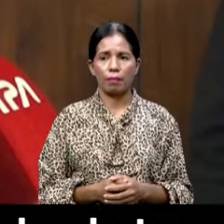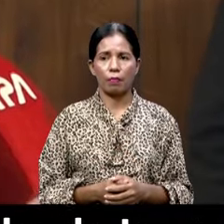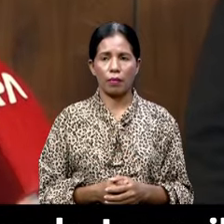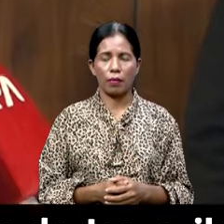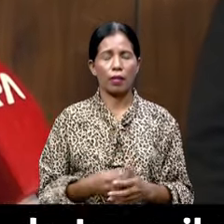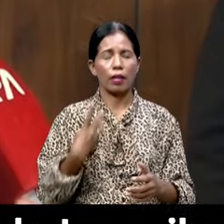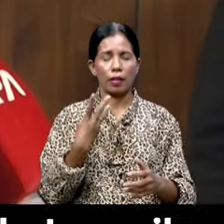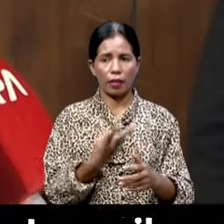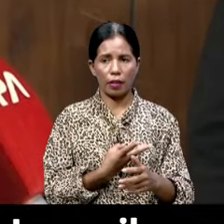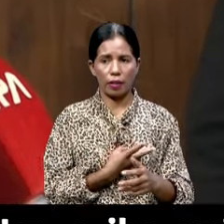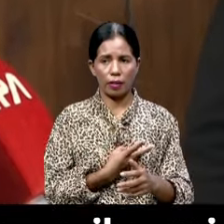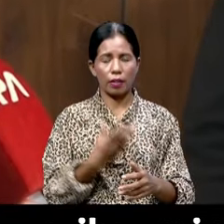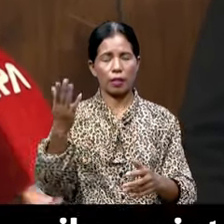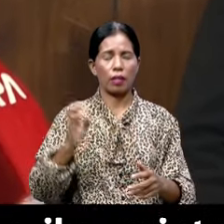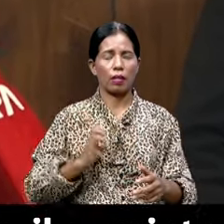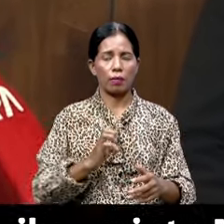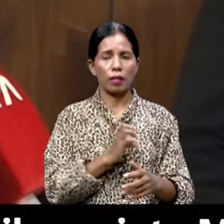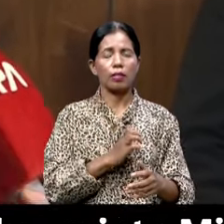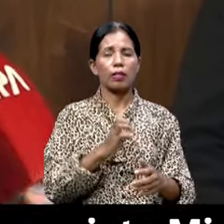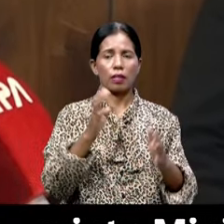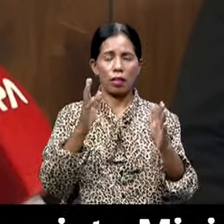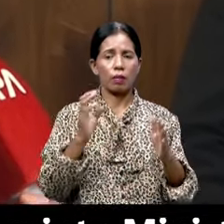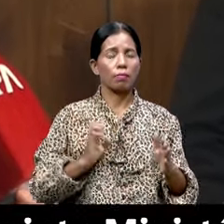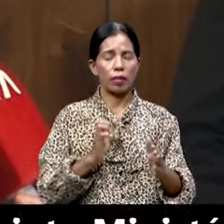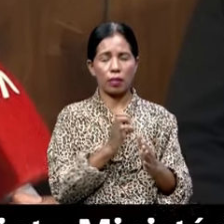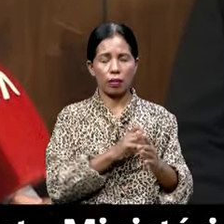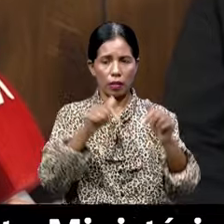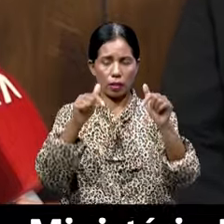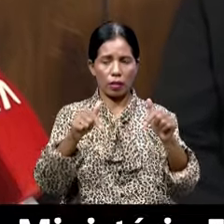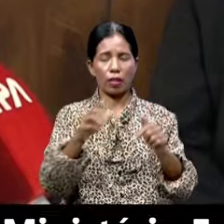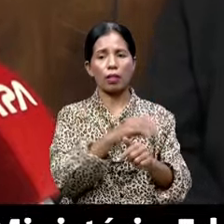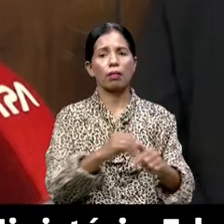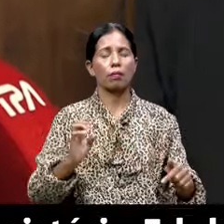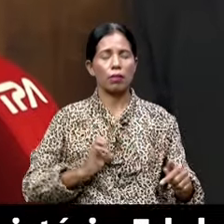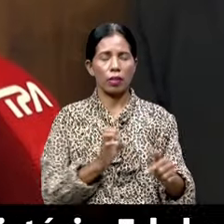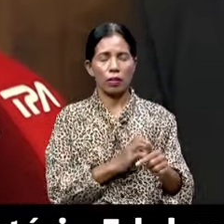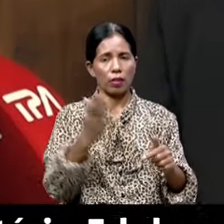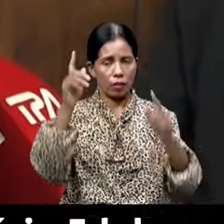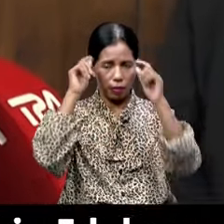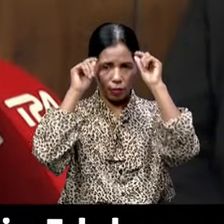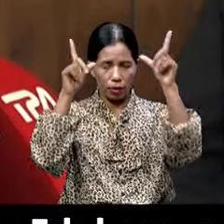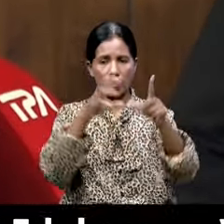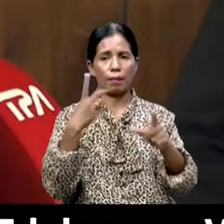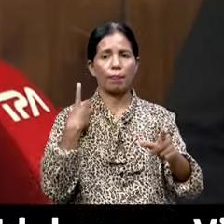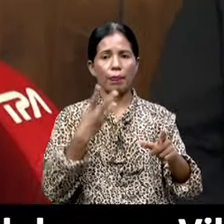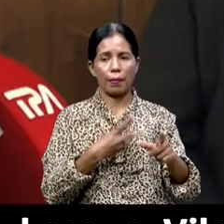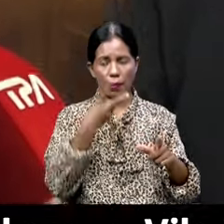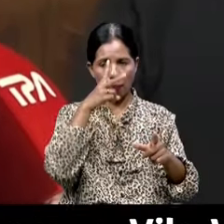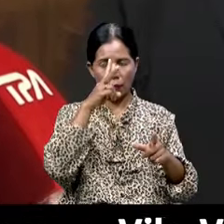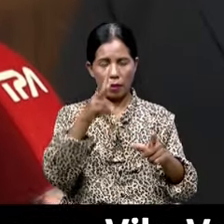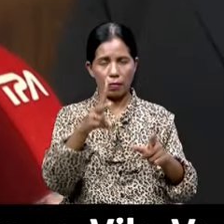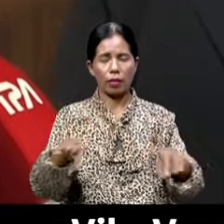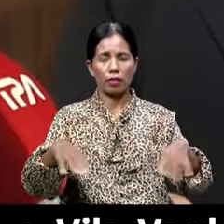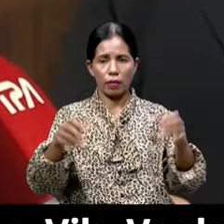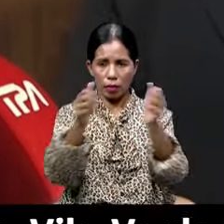nós já temos o embaixador acreditado, o embaixador Lemos, tem estado a andar conosco. Portanto, a velocidade de cruzeiro